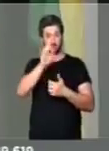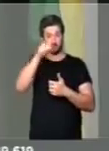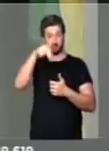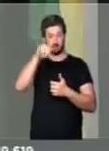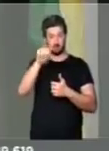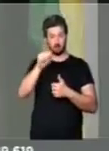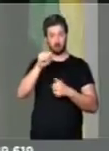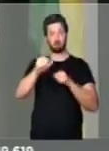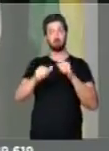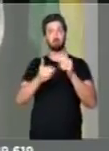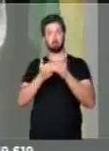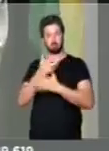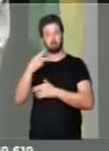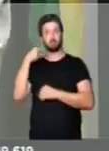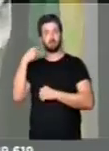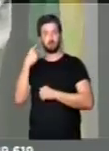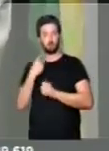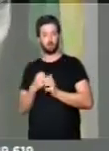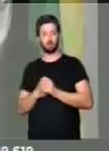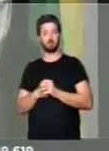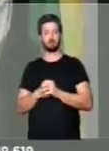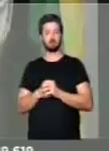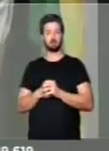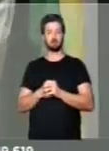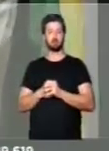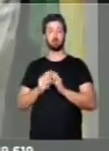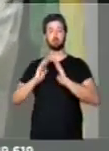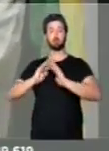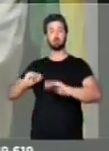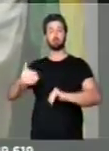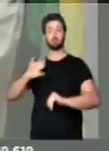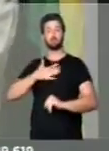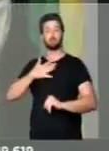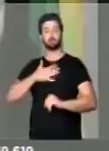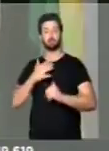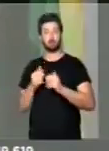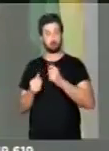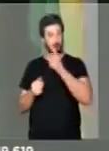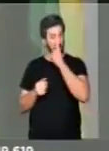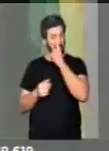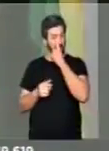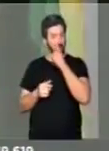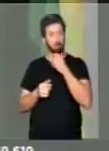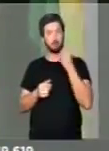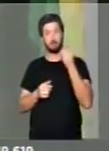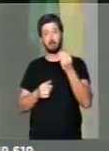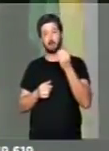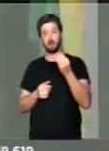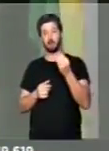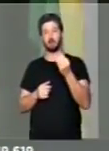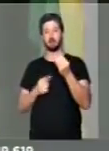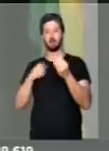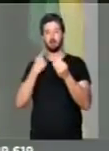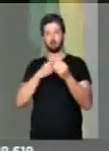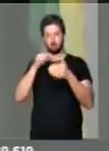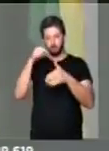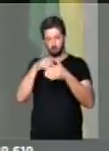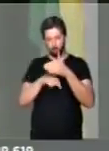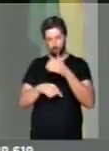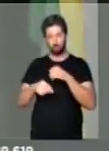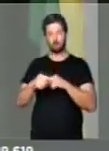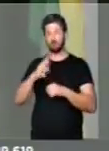inclusive vereadora, me fez um apelo para que nós negociássemos,